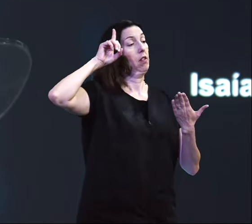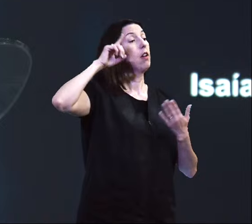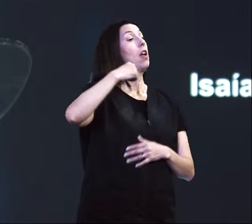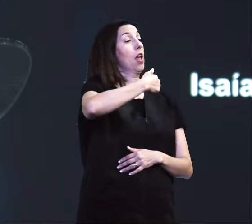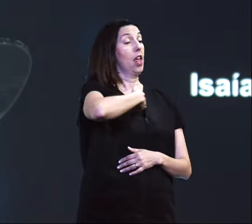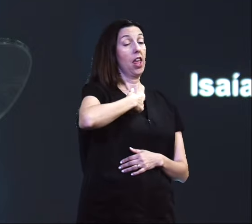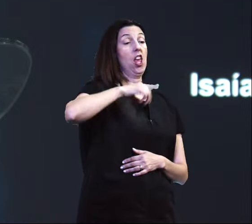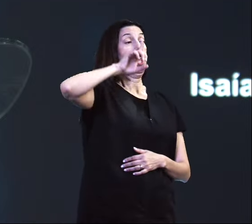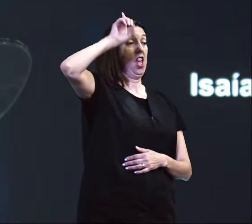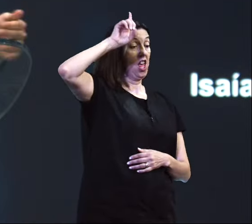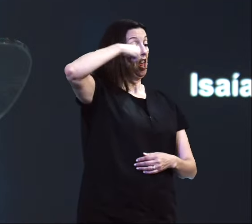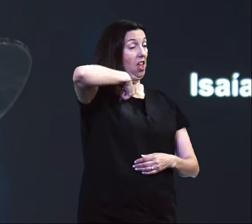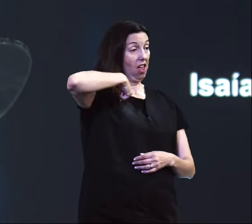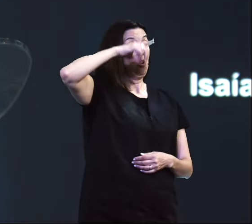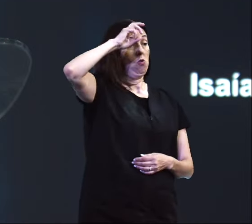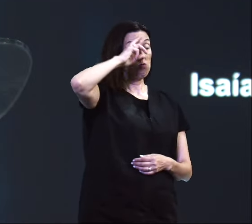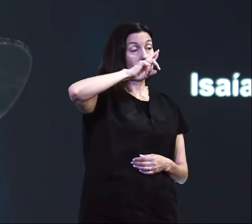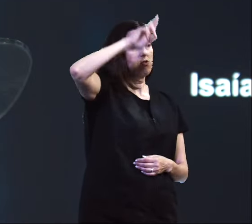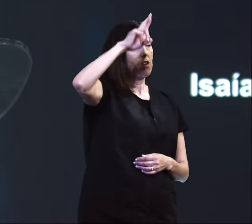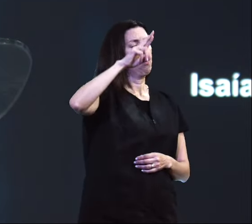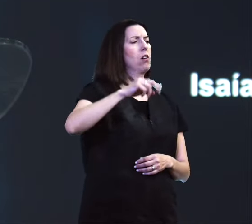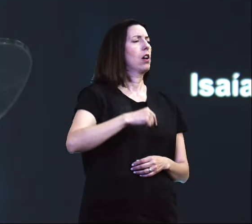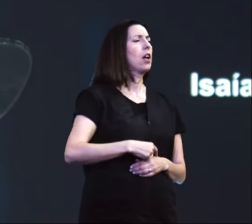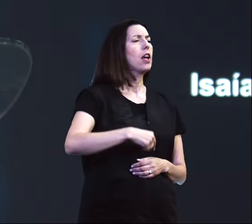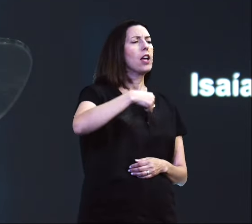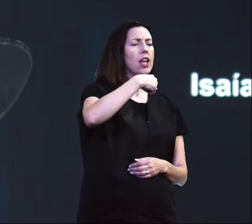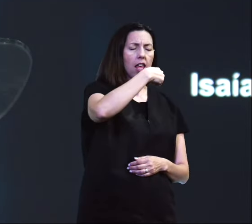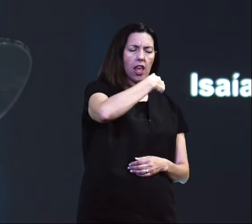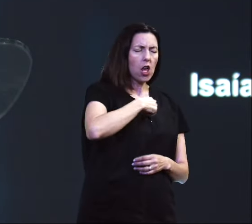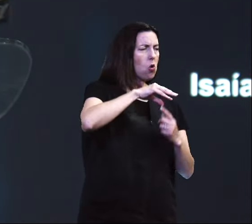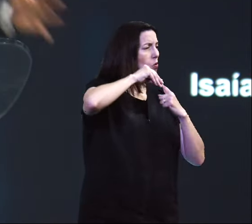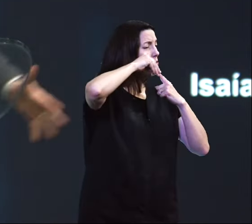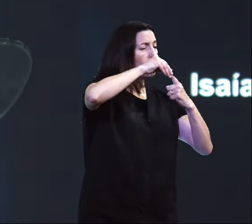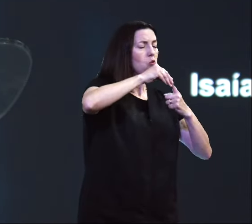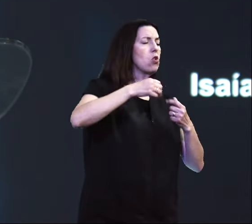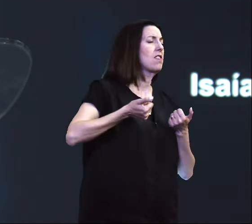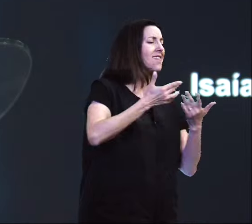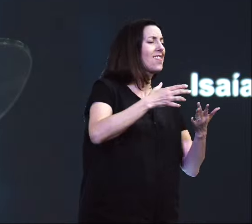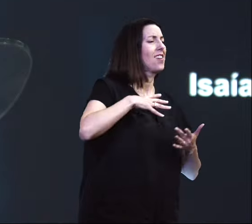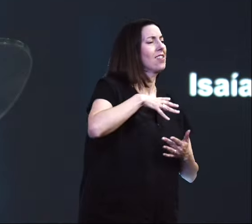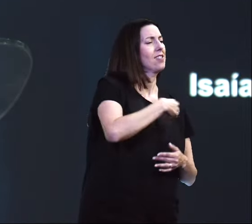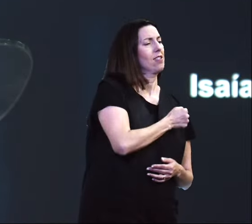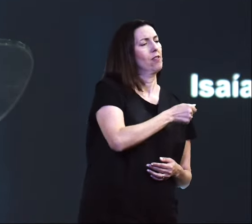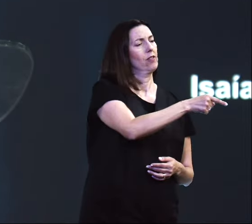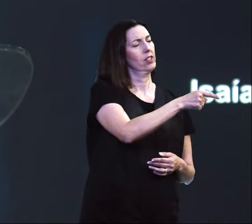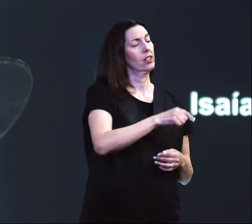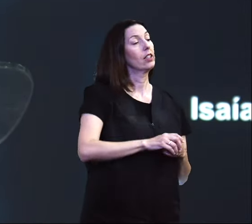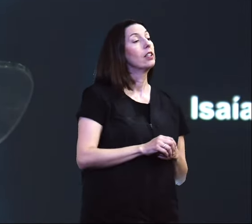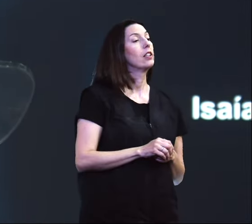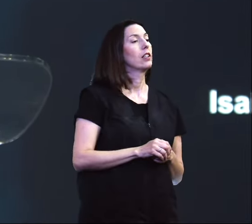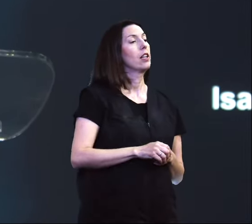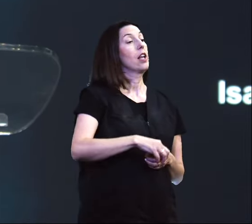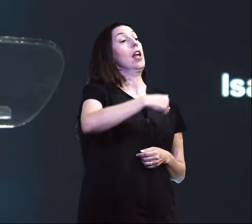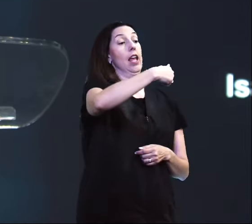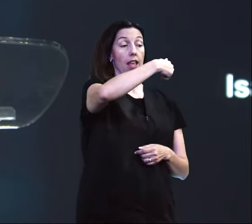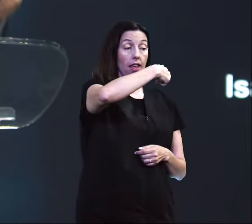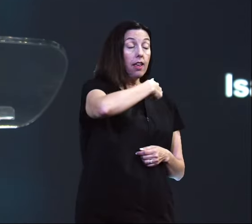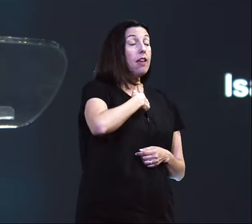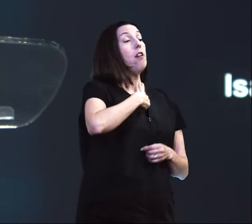Eu sou o Senhor. Somente eu posso salvar vocês. Fui eu